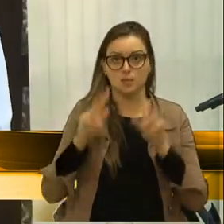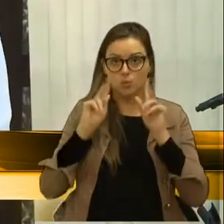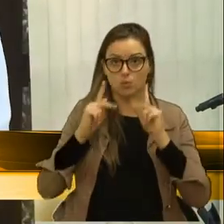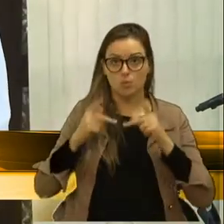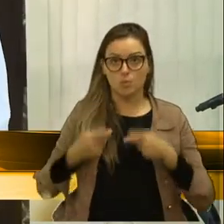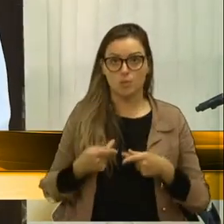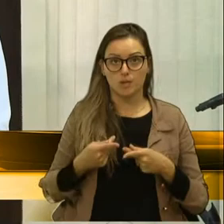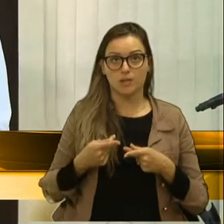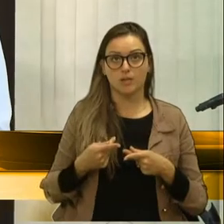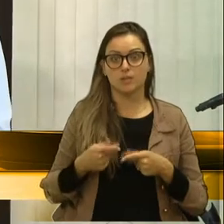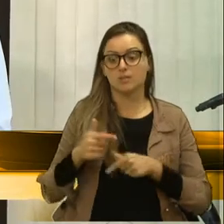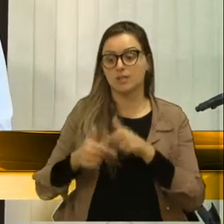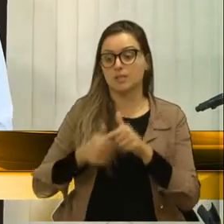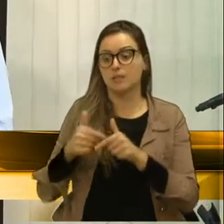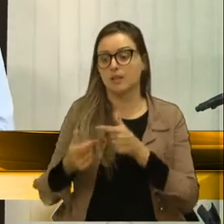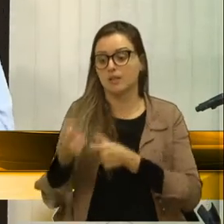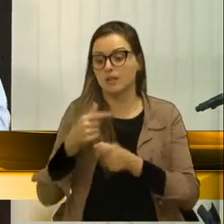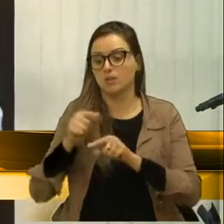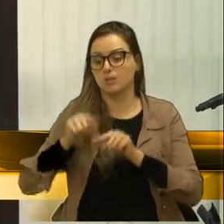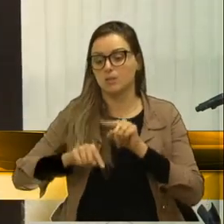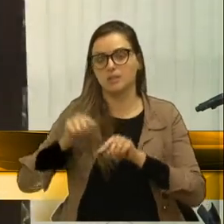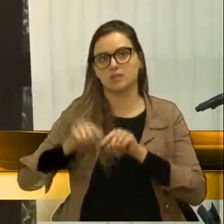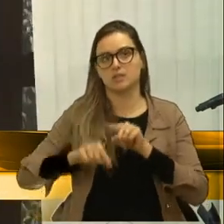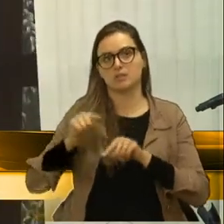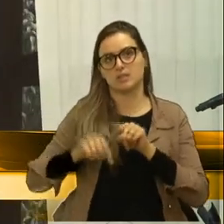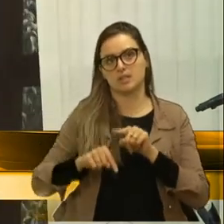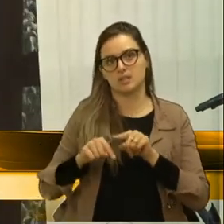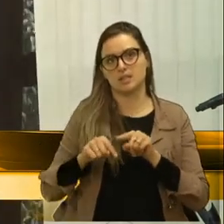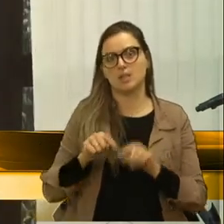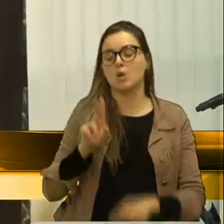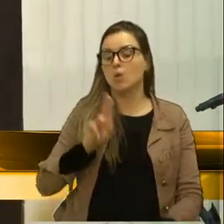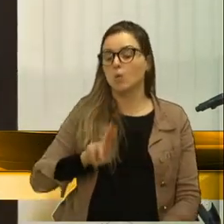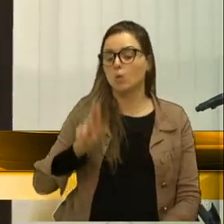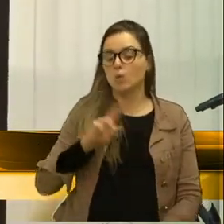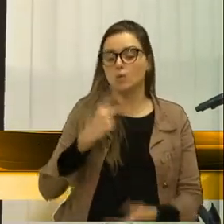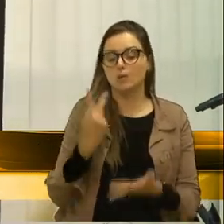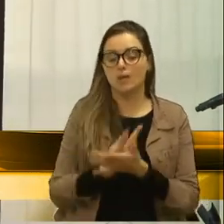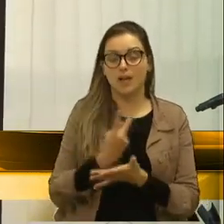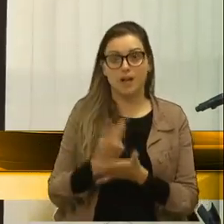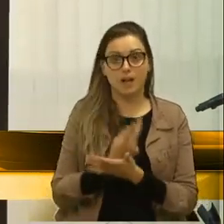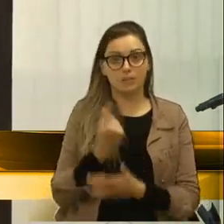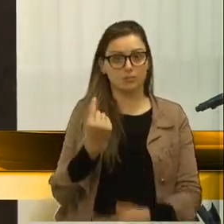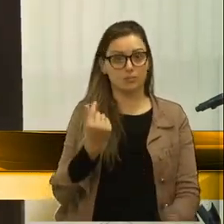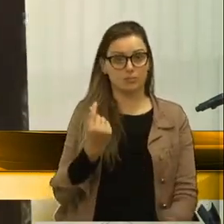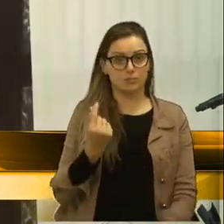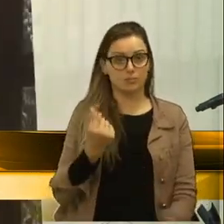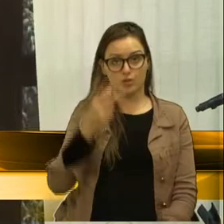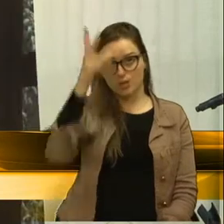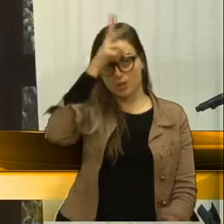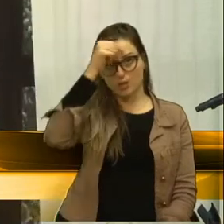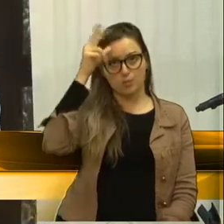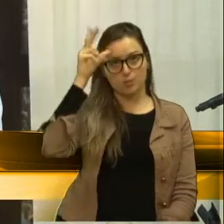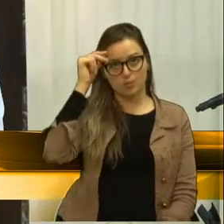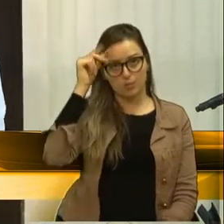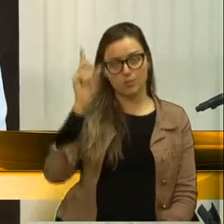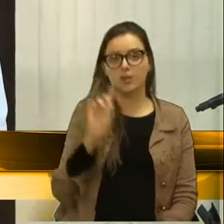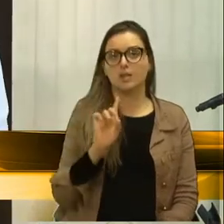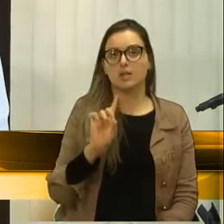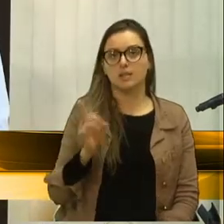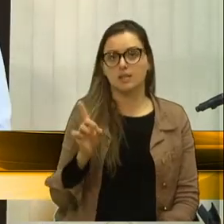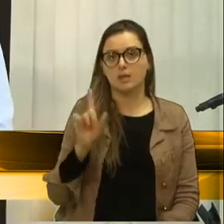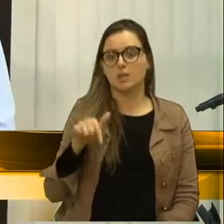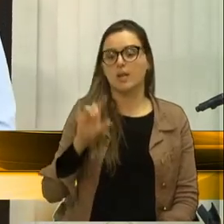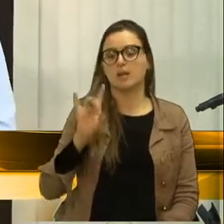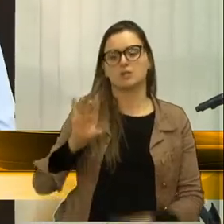colocado em algumas atividades. A má utilização do dinheiro público não vem somente da